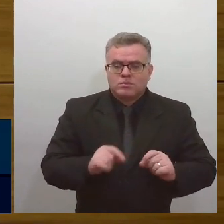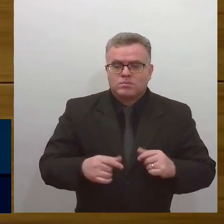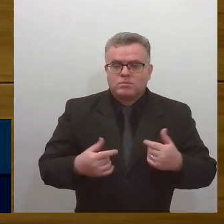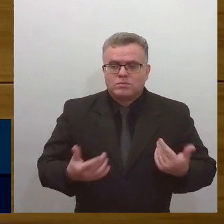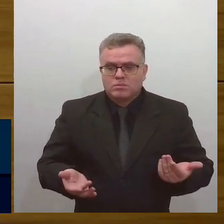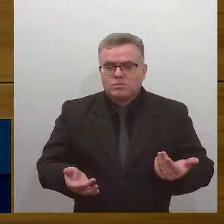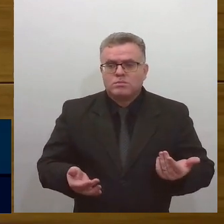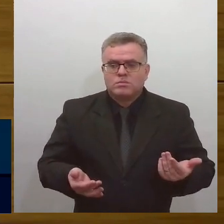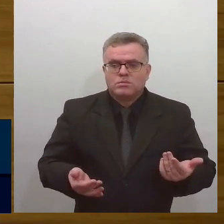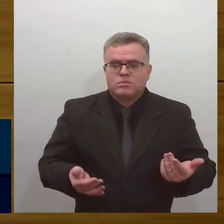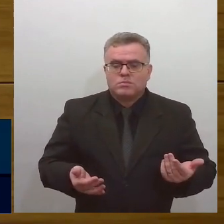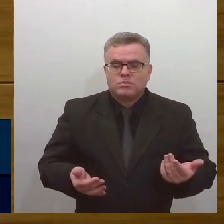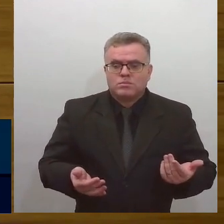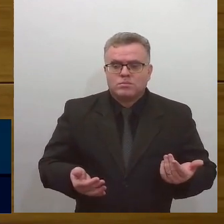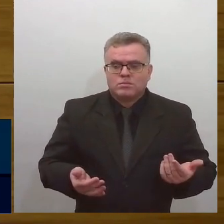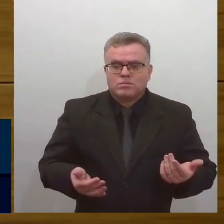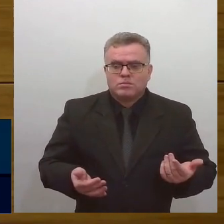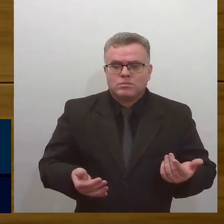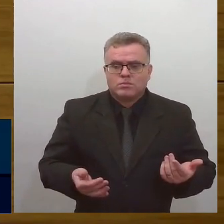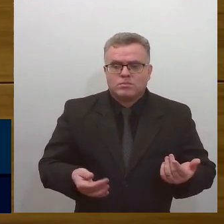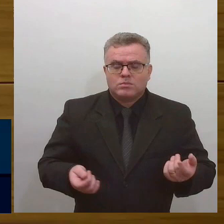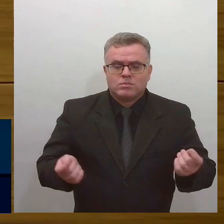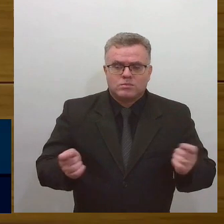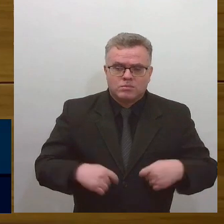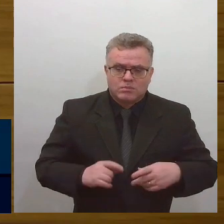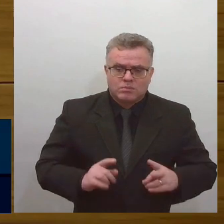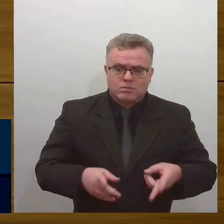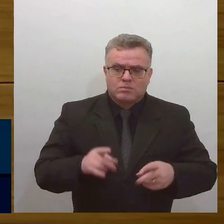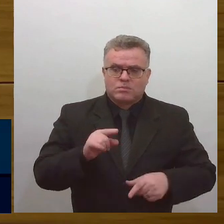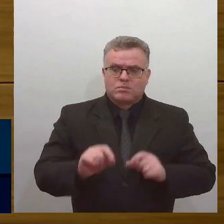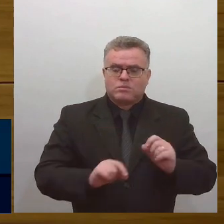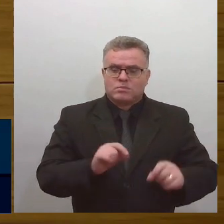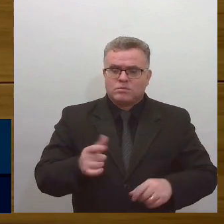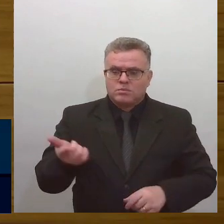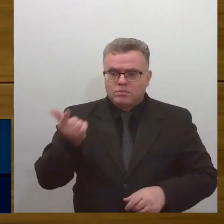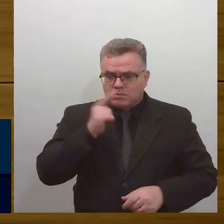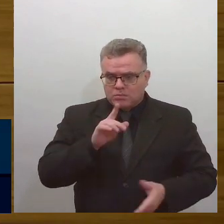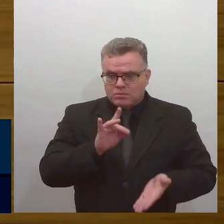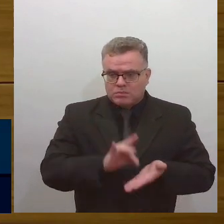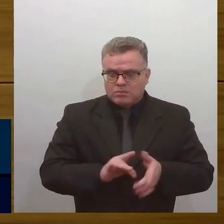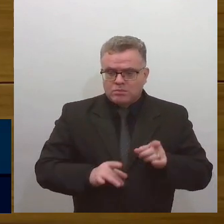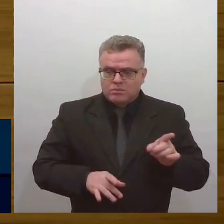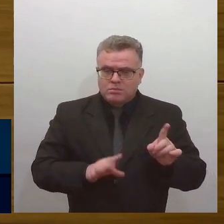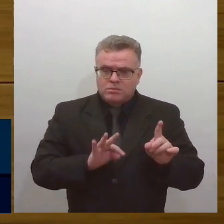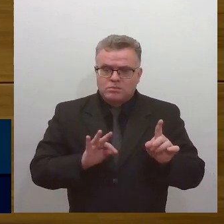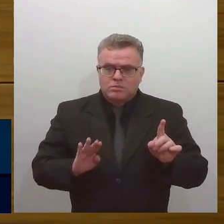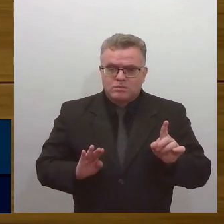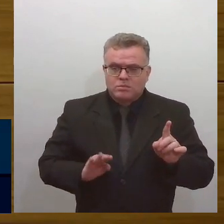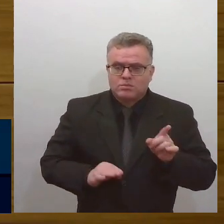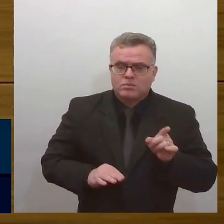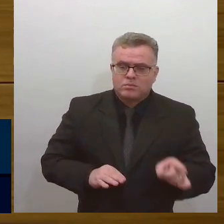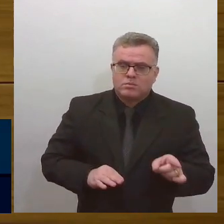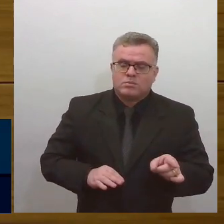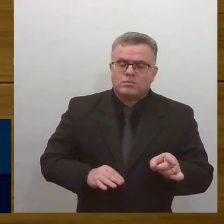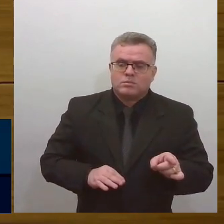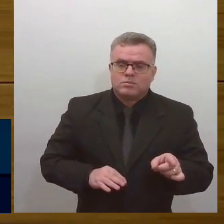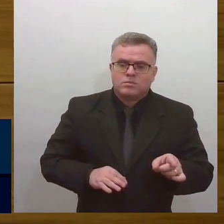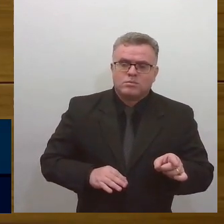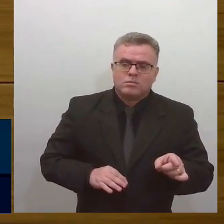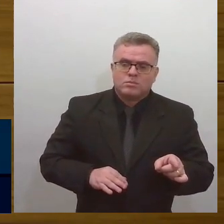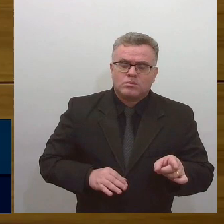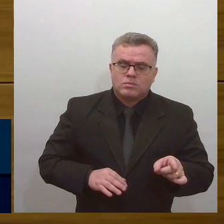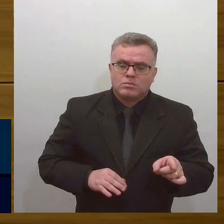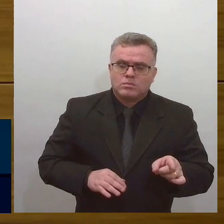rodoviário Sul para lagarto para chegar em tubias Barreto né esse é o é o é o é é é uma das